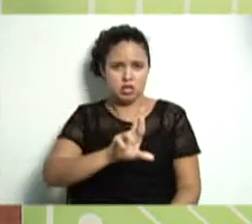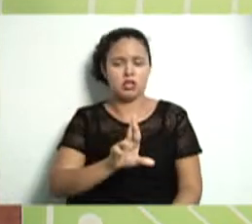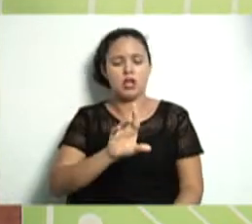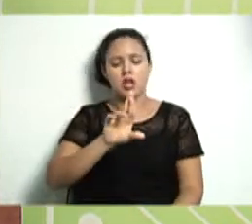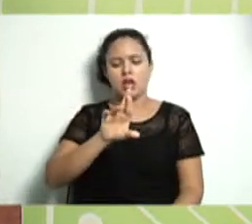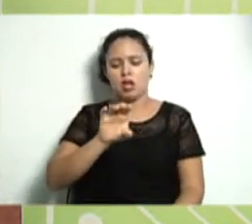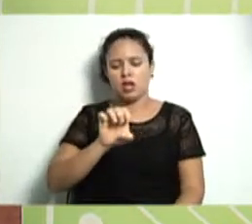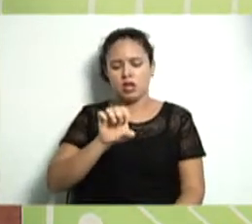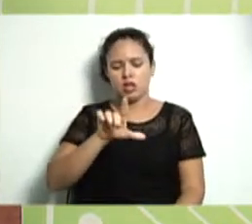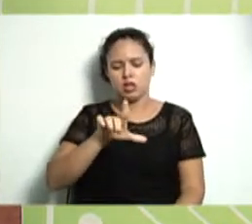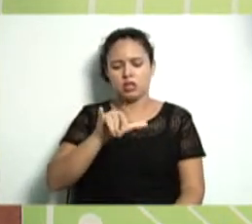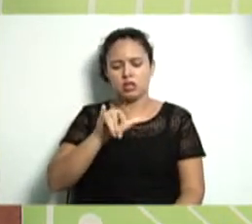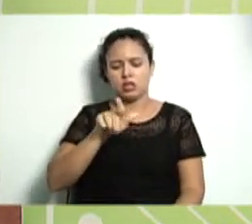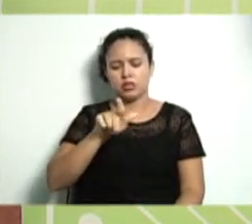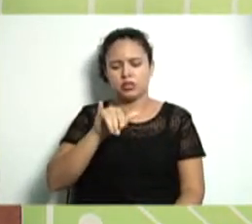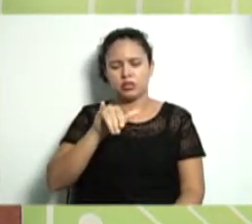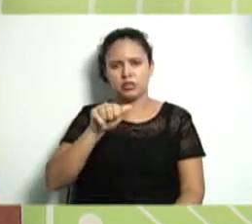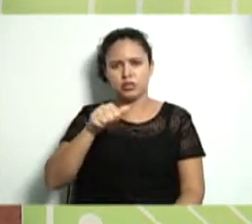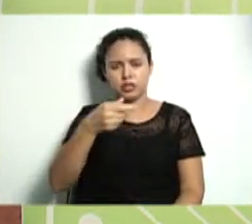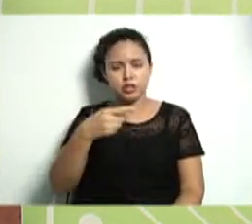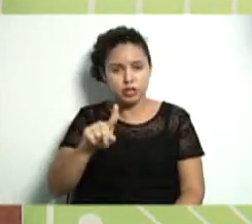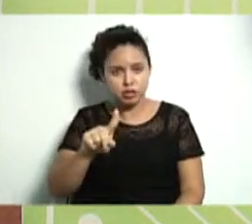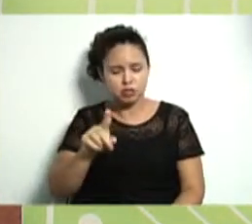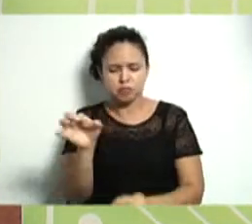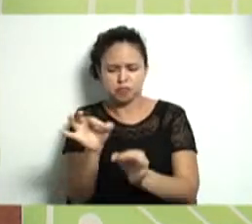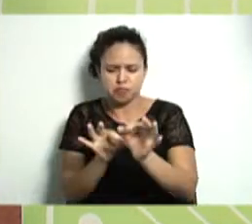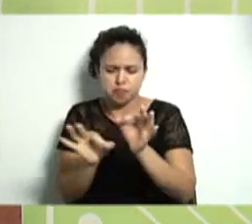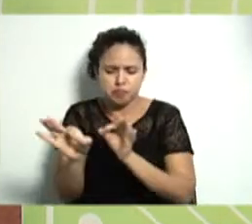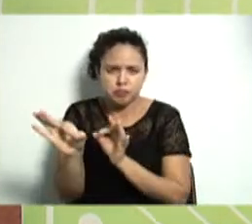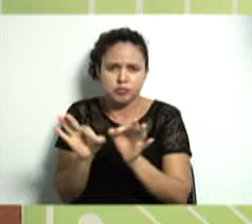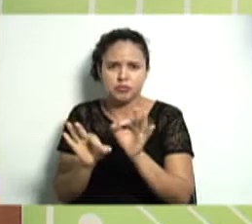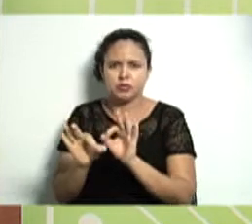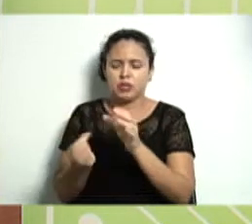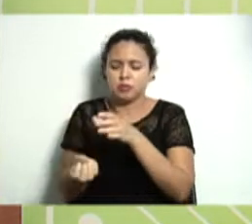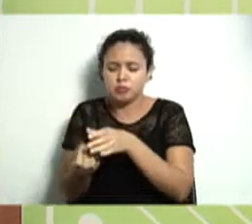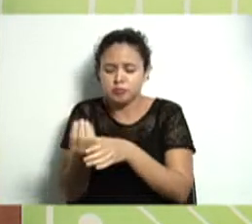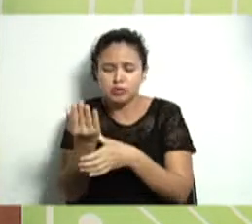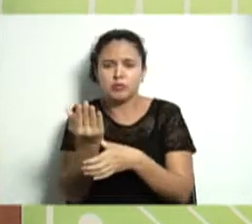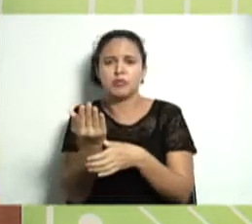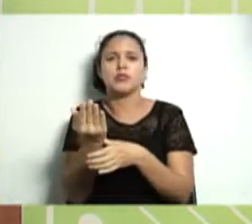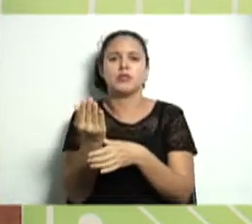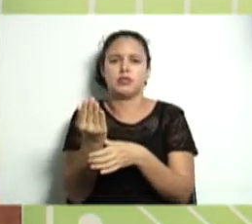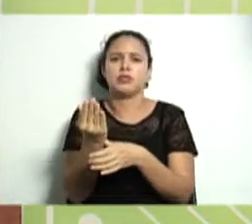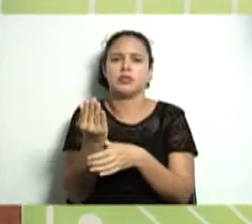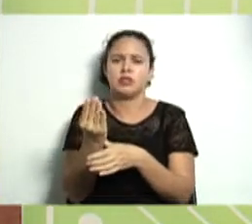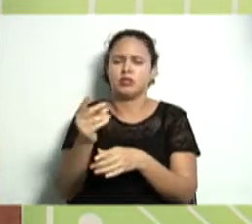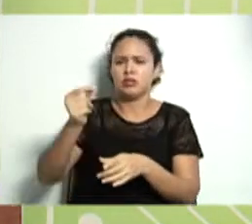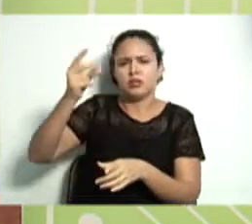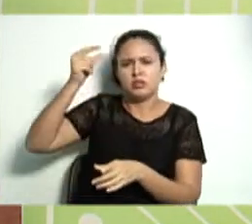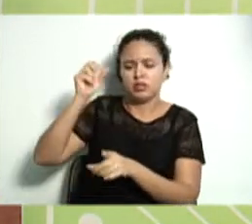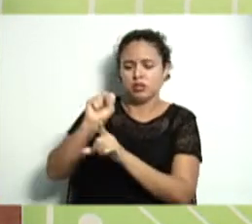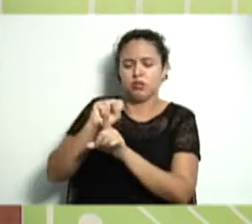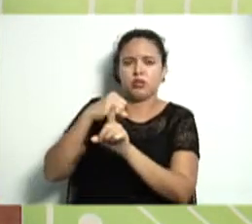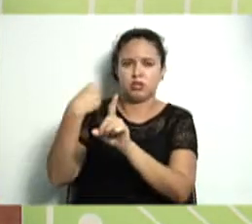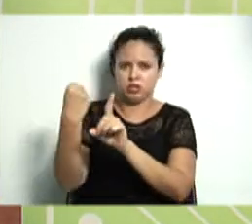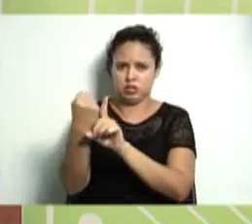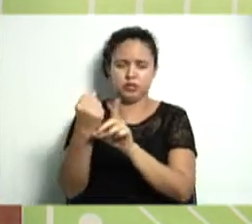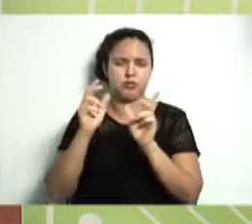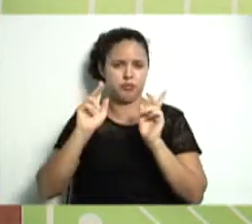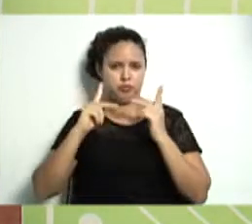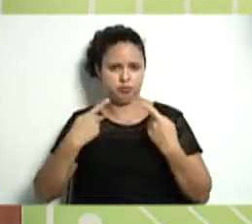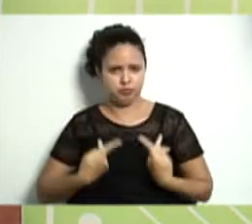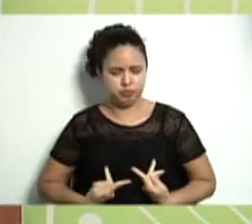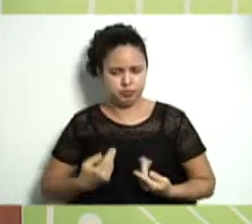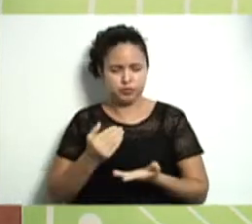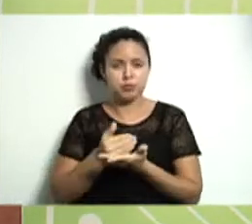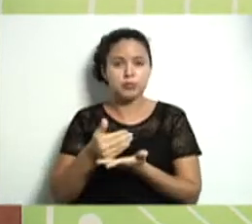na nossa organização. Esses foram os fundamentos das nossas sociedades humanas. Logicamente, bem